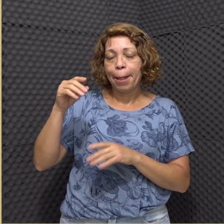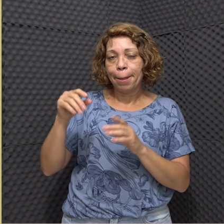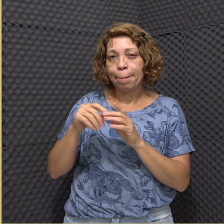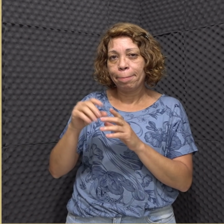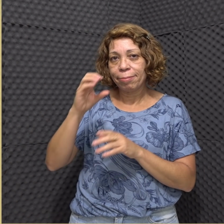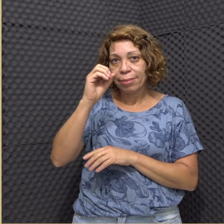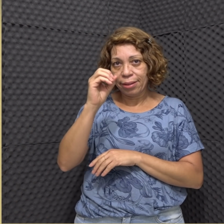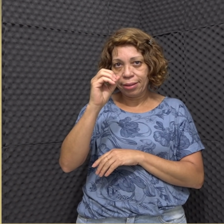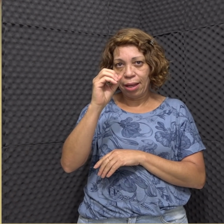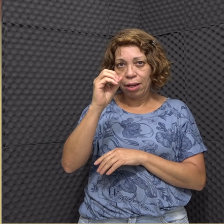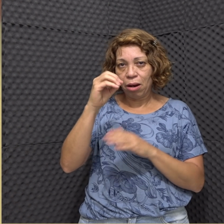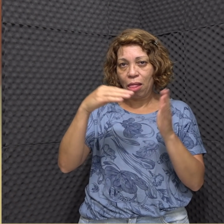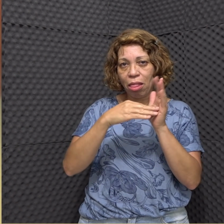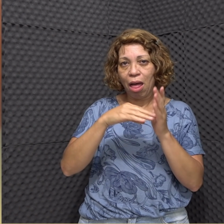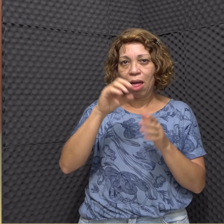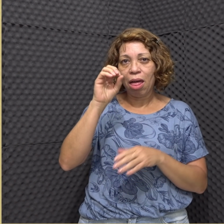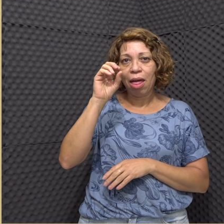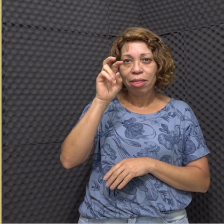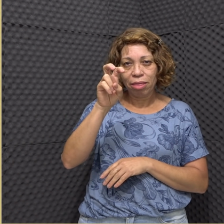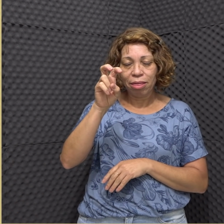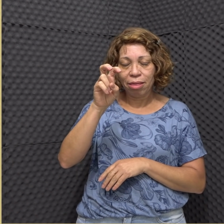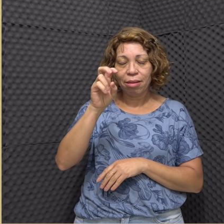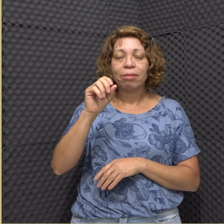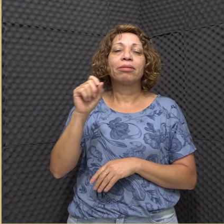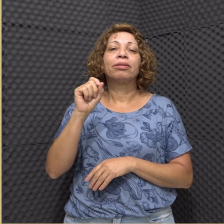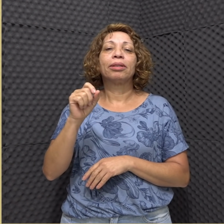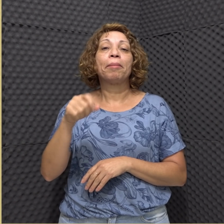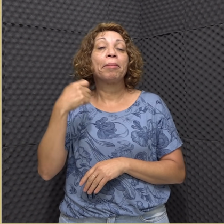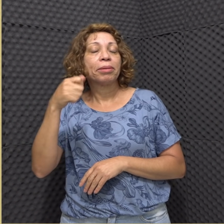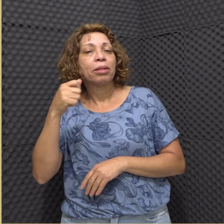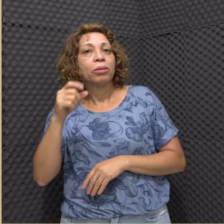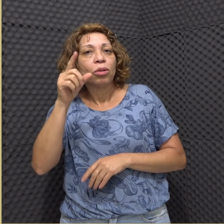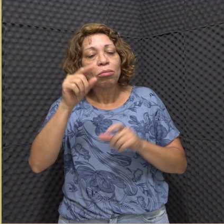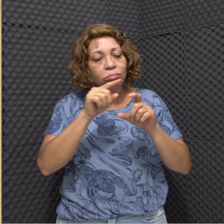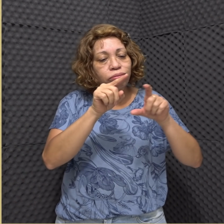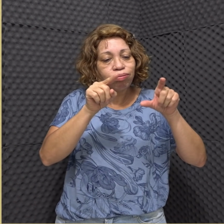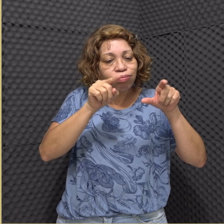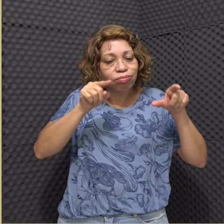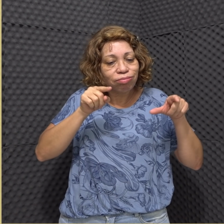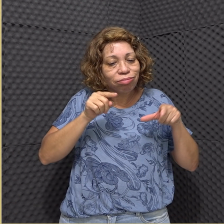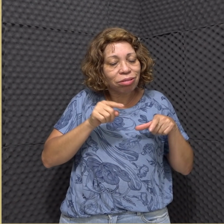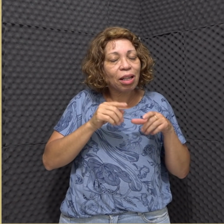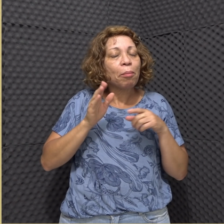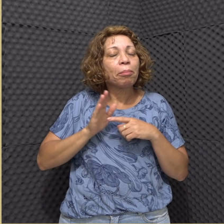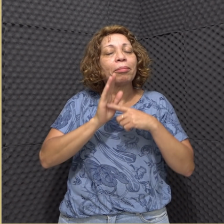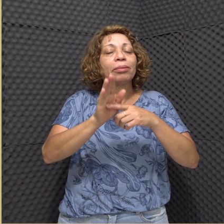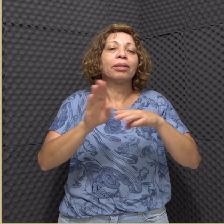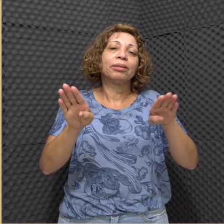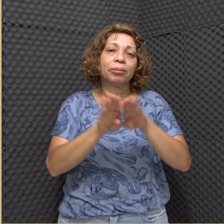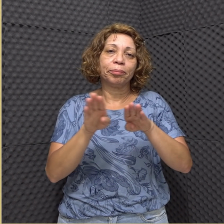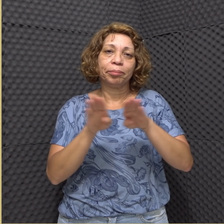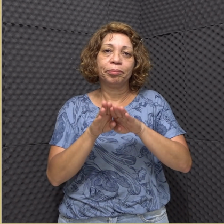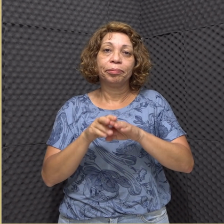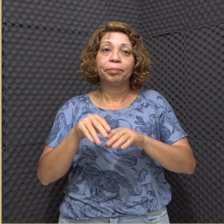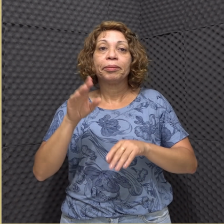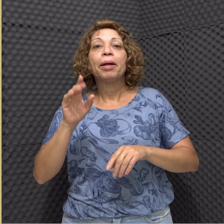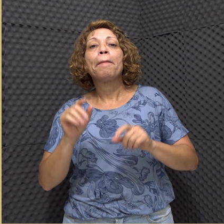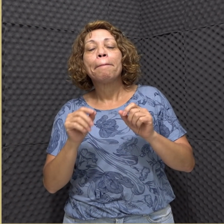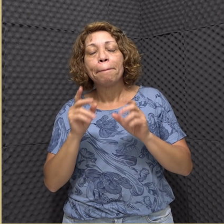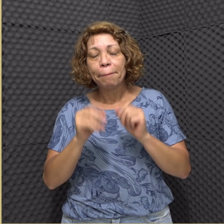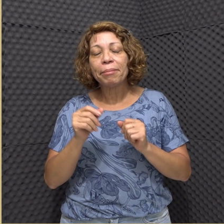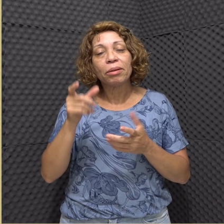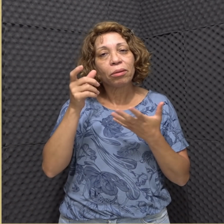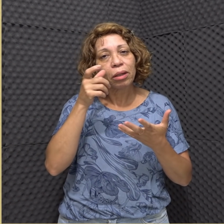representado pela letra N, de 0 a 5. Precisamos de apenas um diagrama para demonstrar os elementos desse